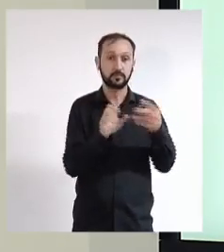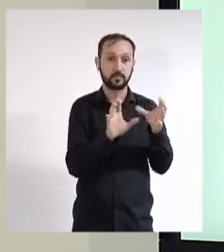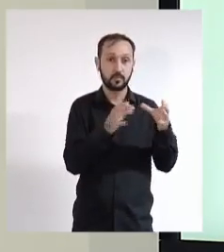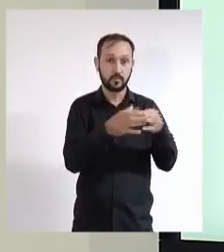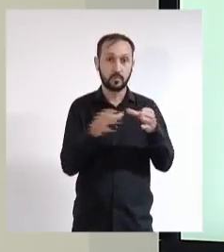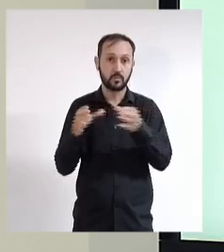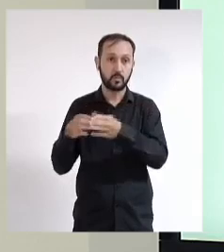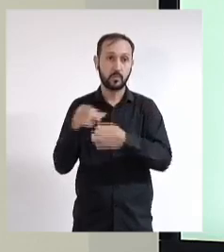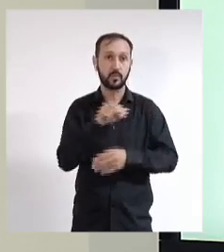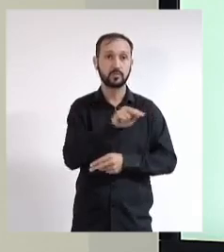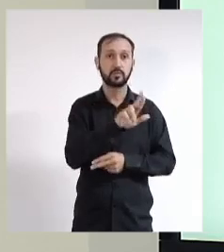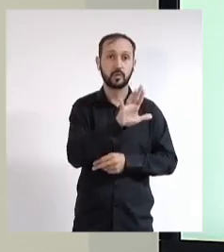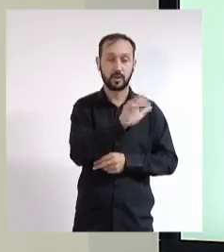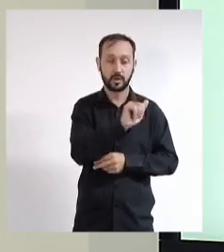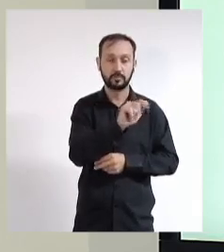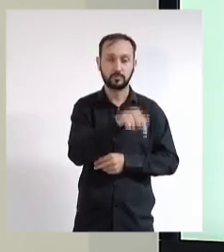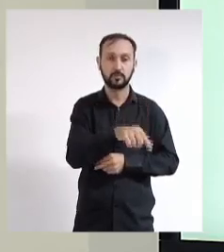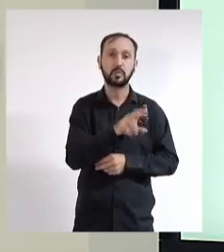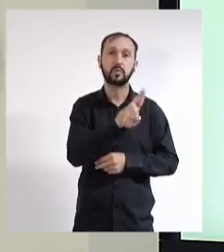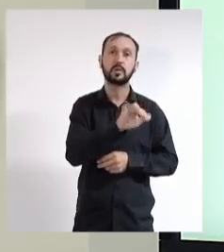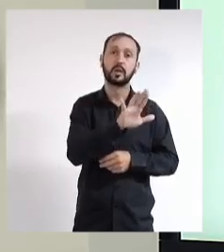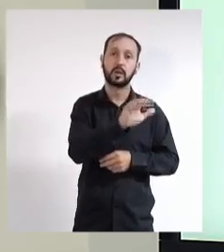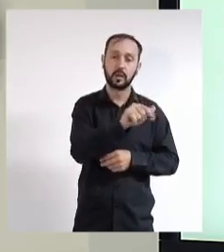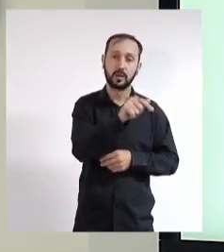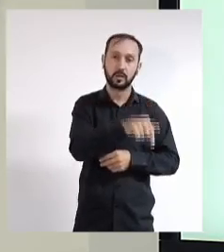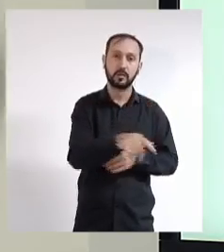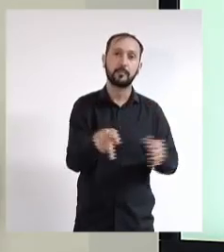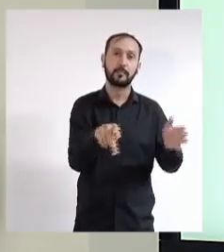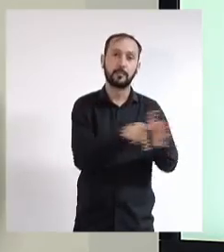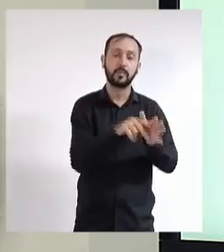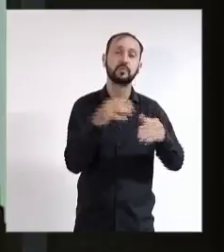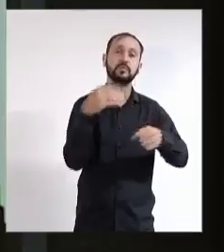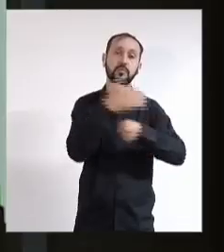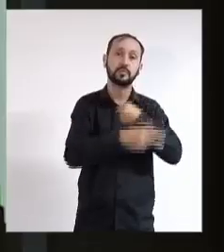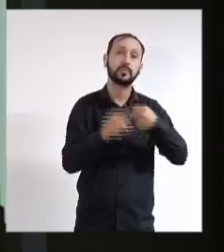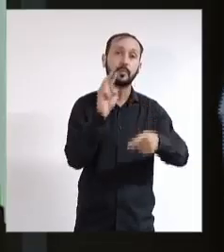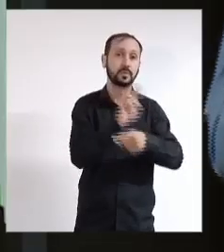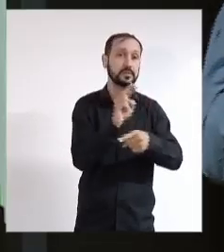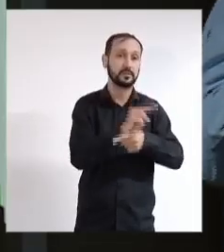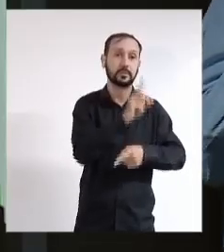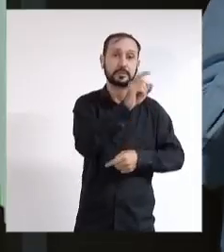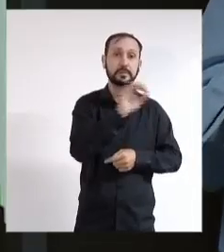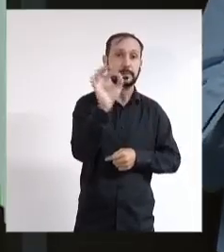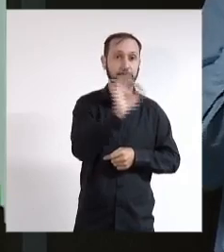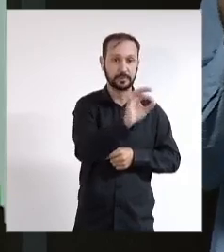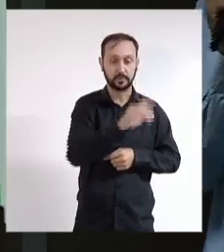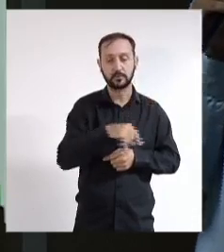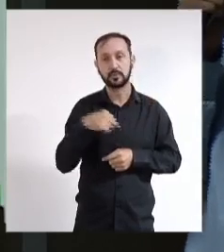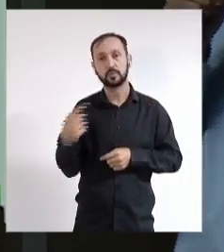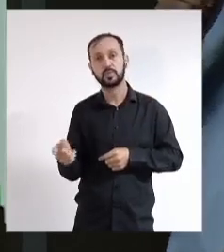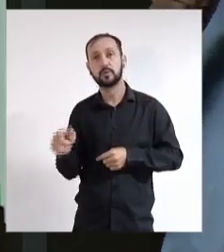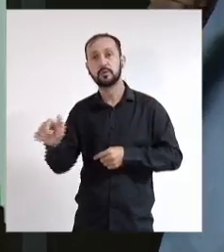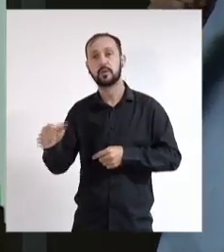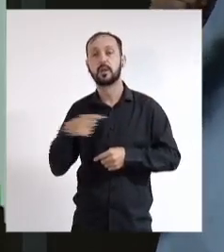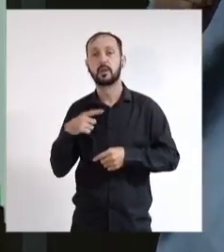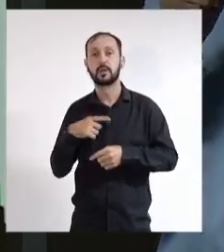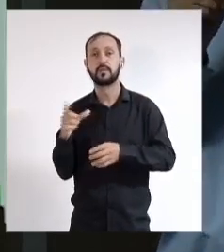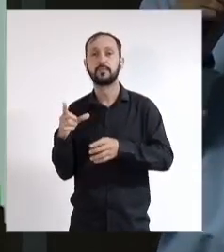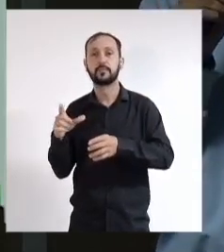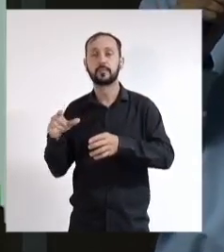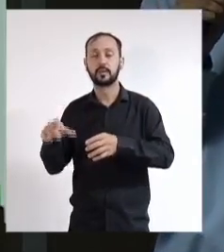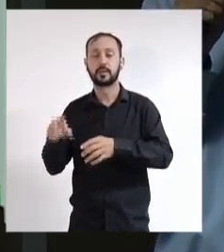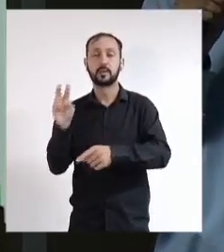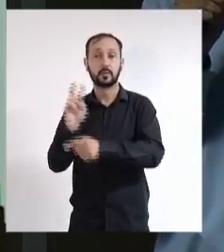de conservação os seus grupos de unidades de conservação de proteção integral e outro grupo que são as unidades de conservação de uso